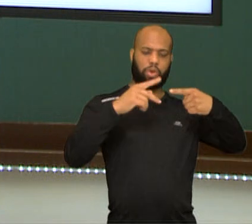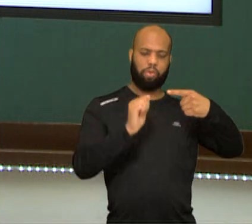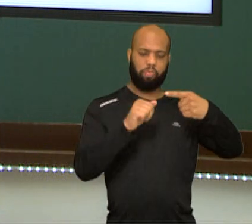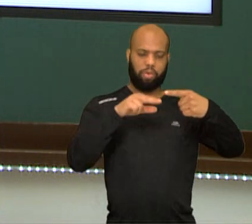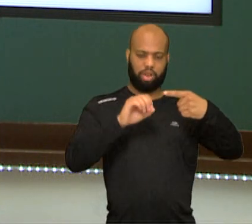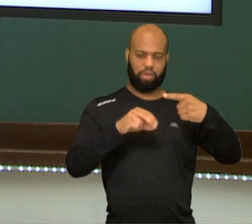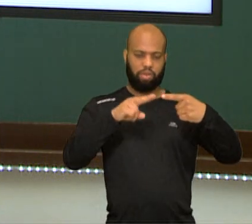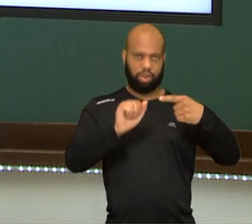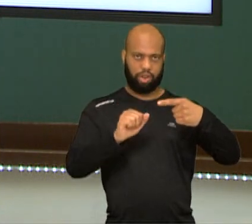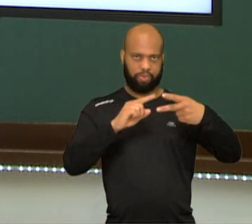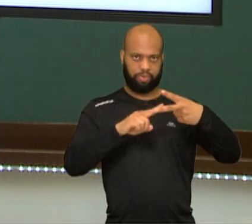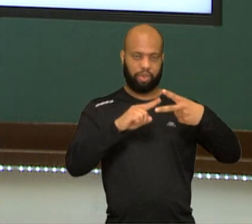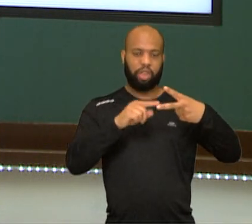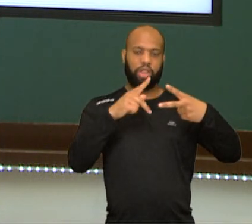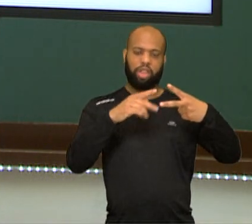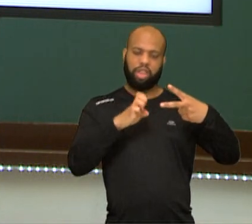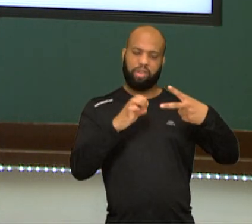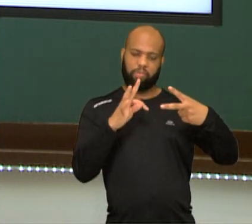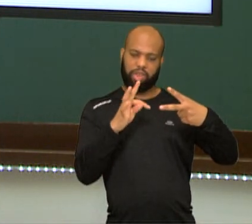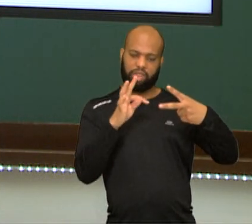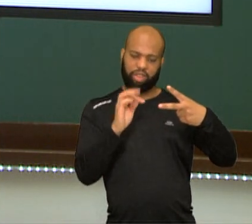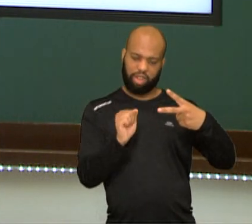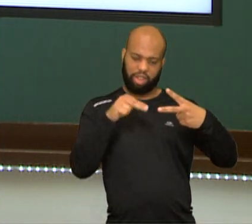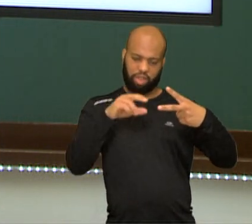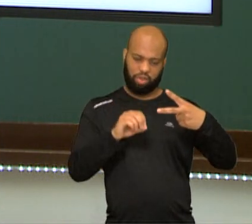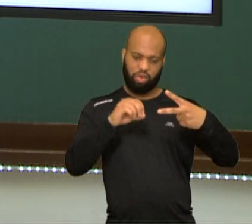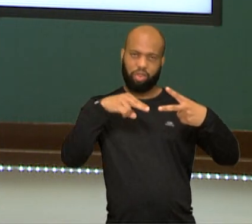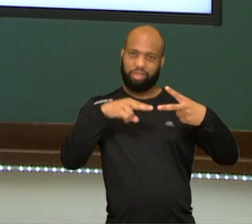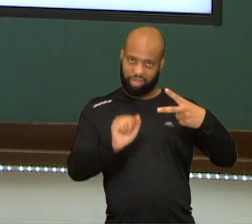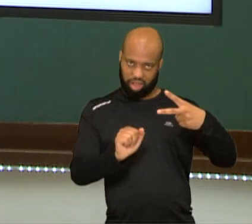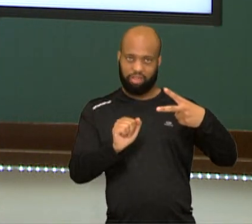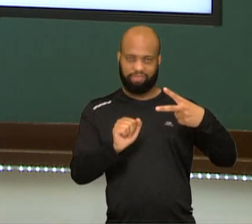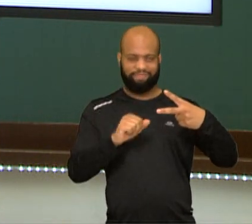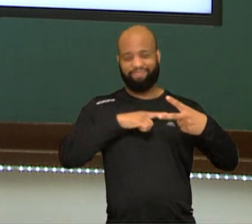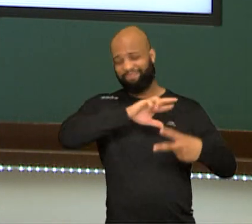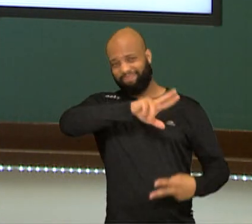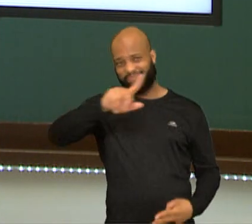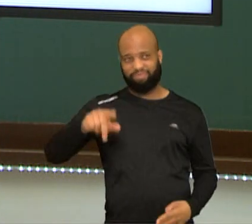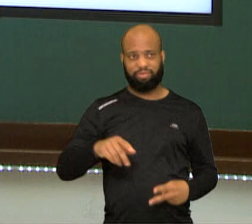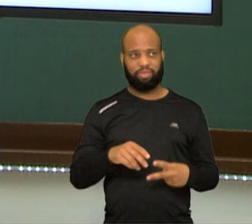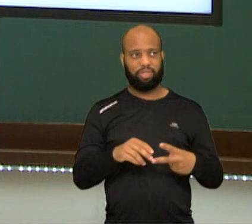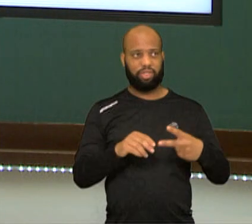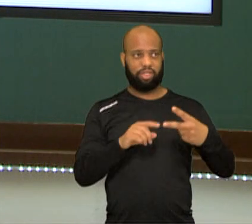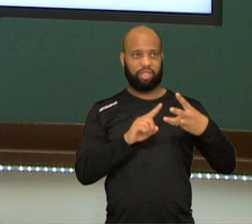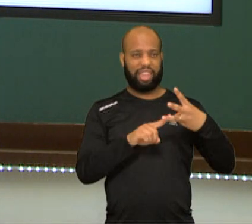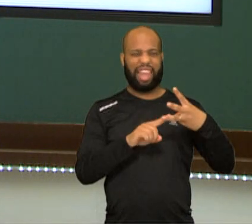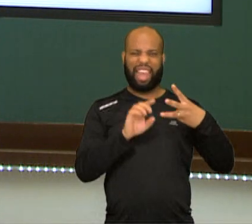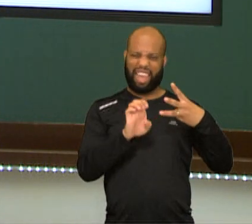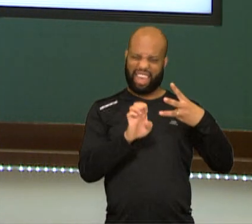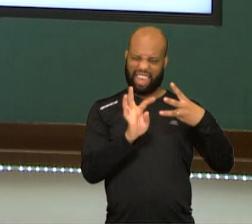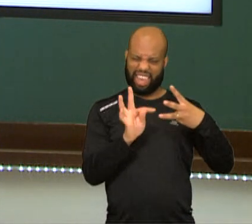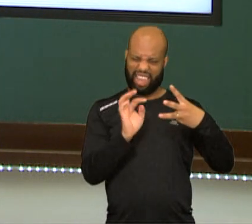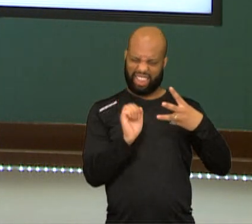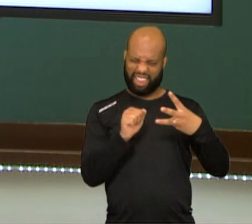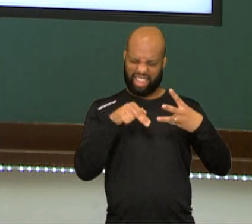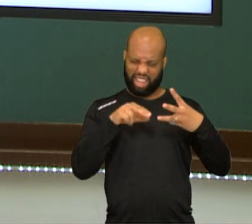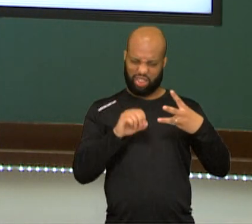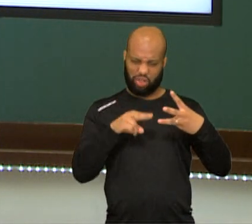metanona, pentanona e assim, etanona não tem, professor, pera lá,